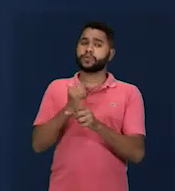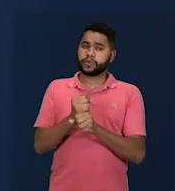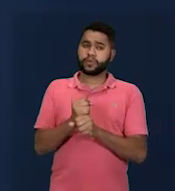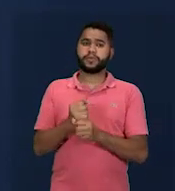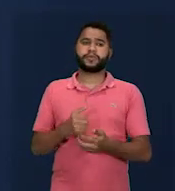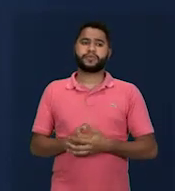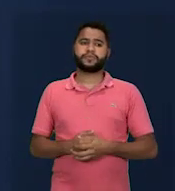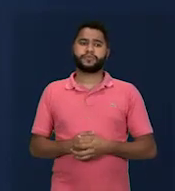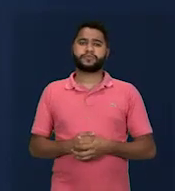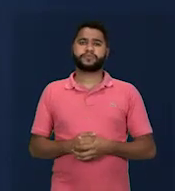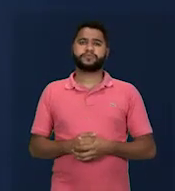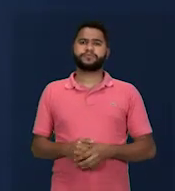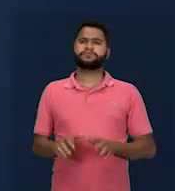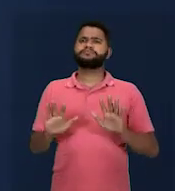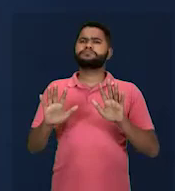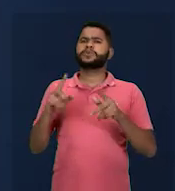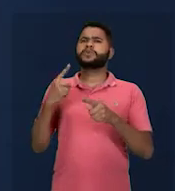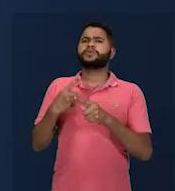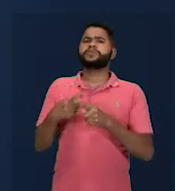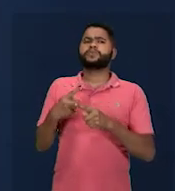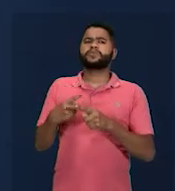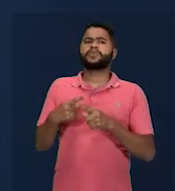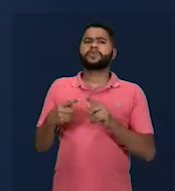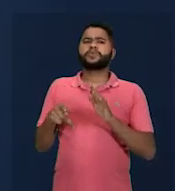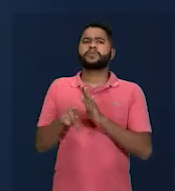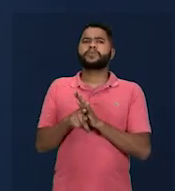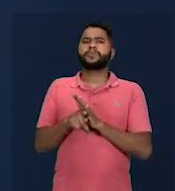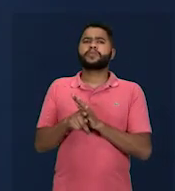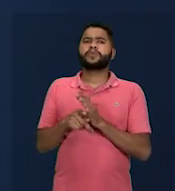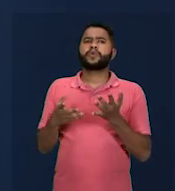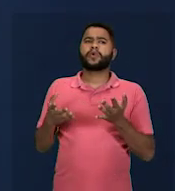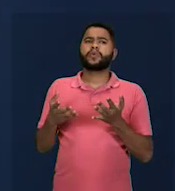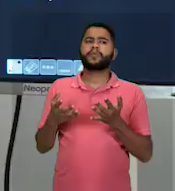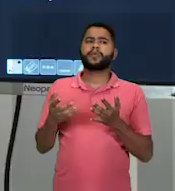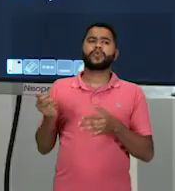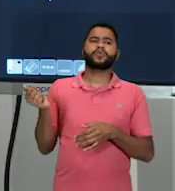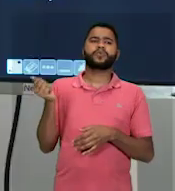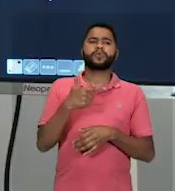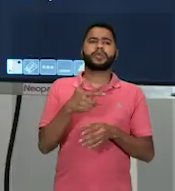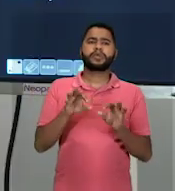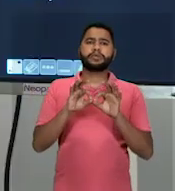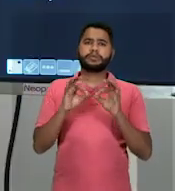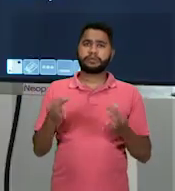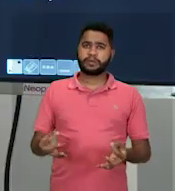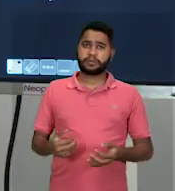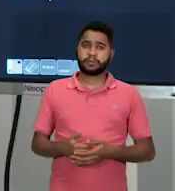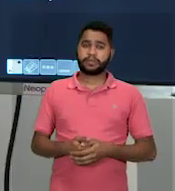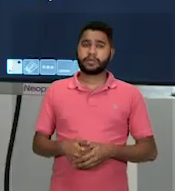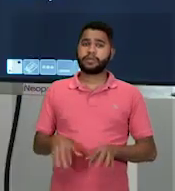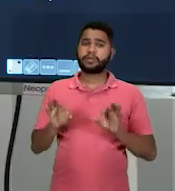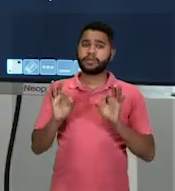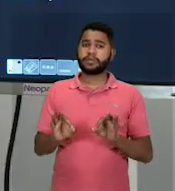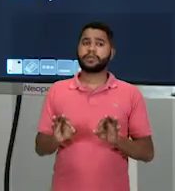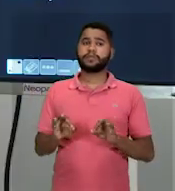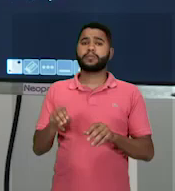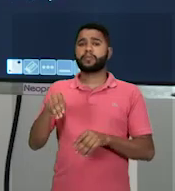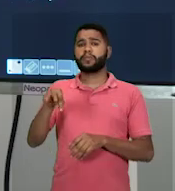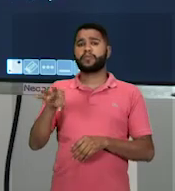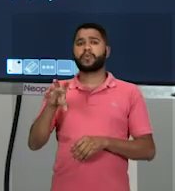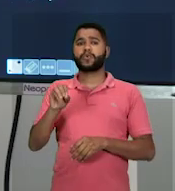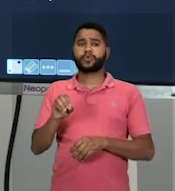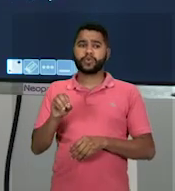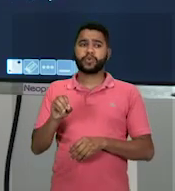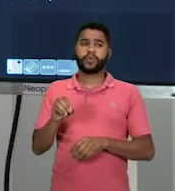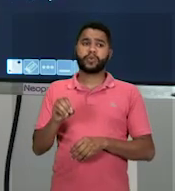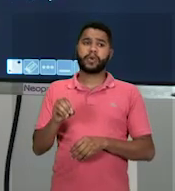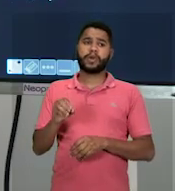pesos. Mas por que se faz uma média ponderada em vez de uma média simples? Exatamente pelo motivo da questão.